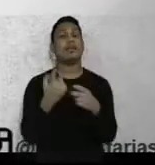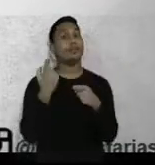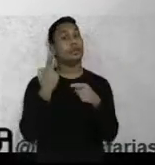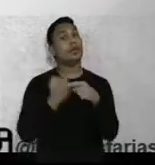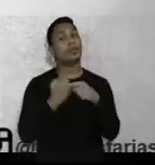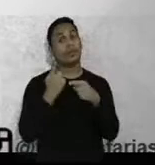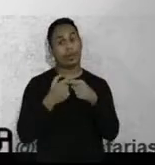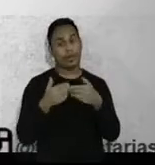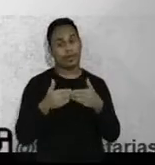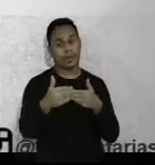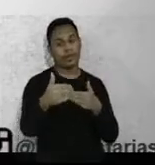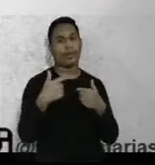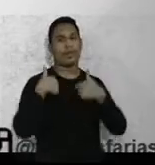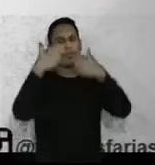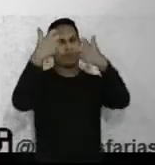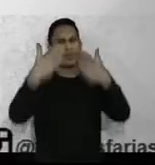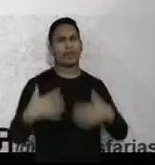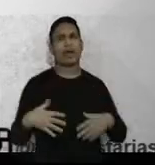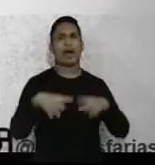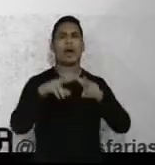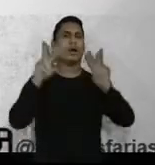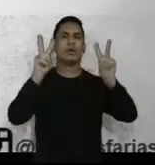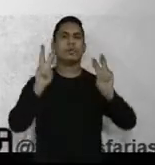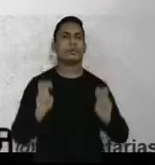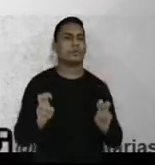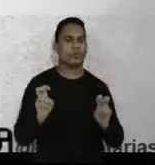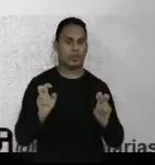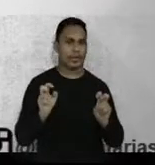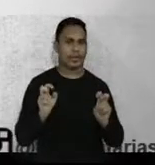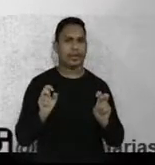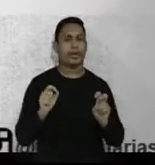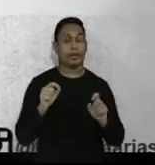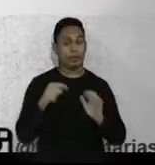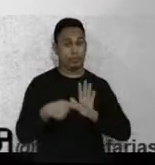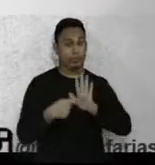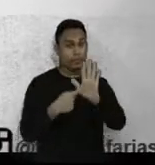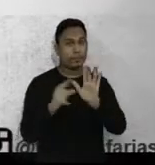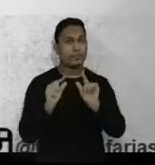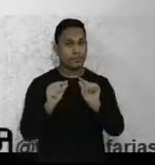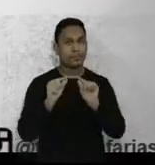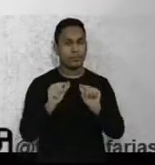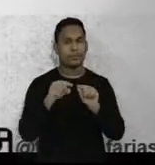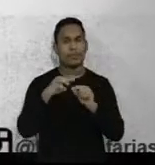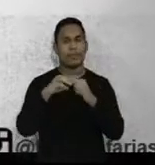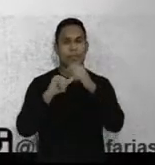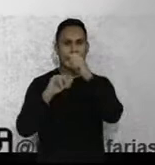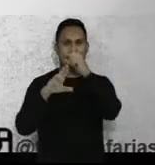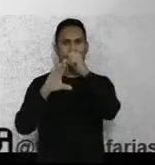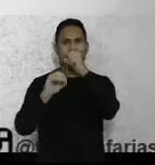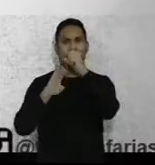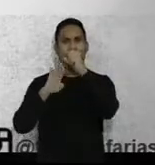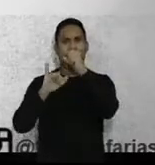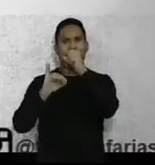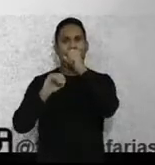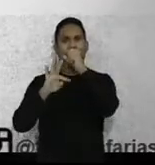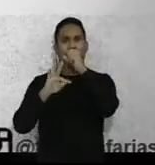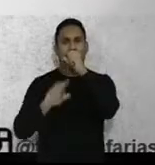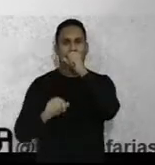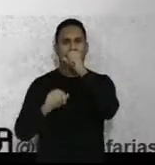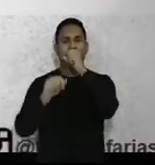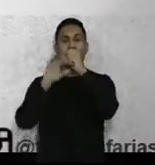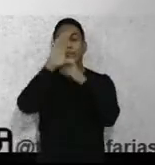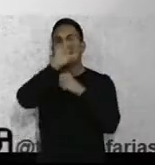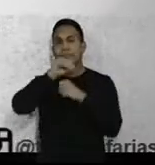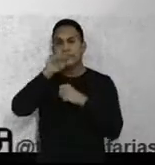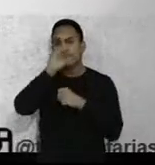intestino e o que ele mostra é que a microbiota oral, né, da boca, é fundamental na conversão de nitrato em